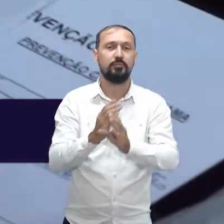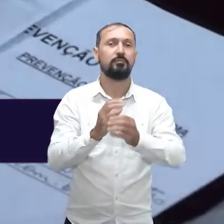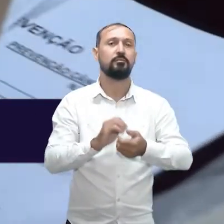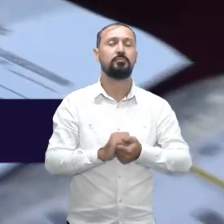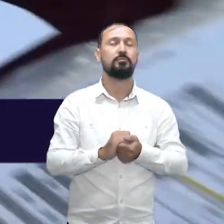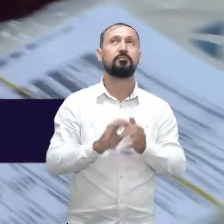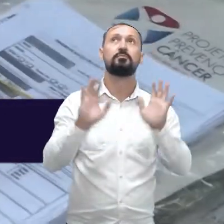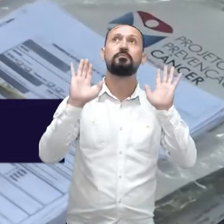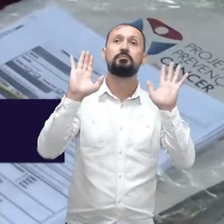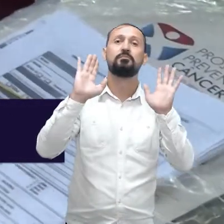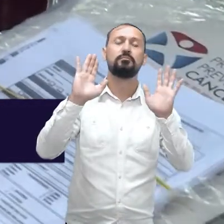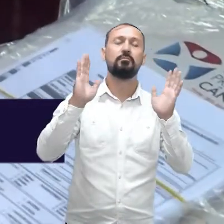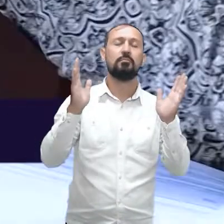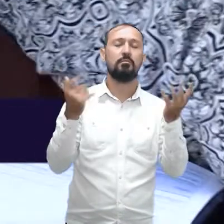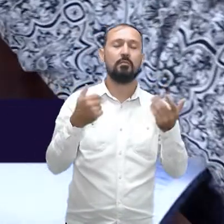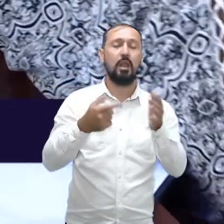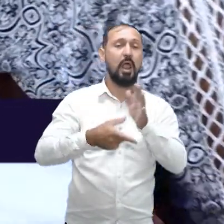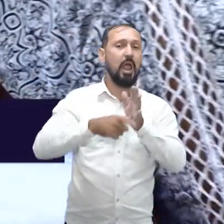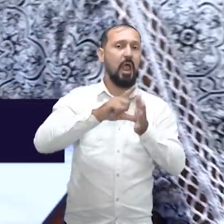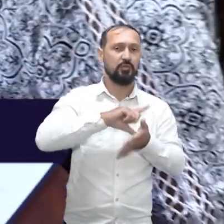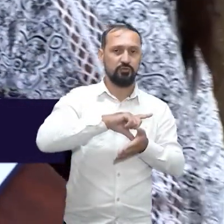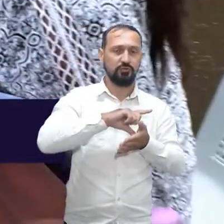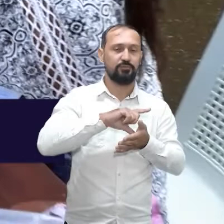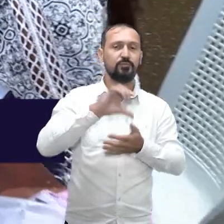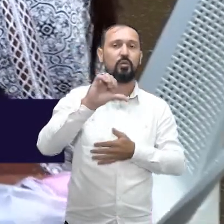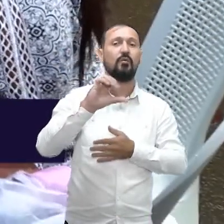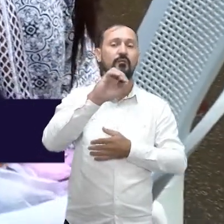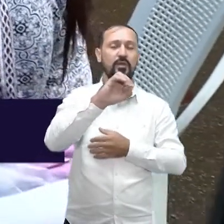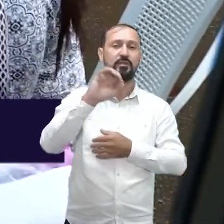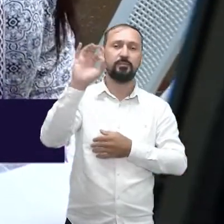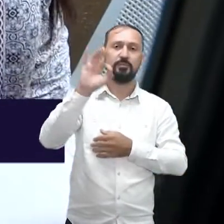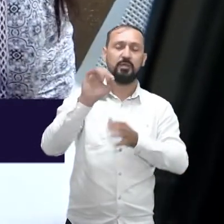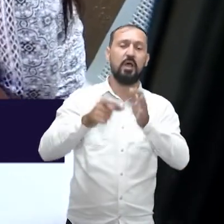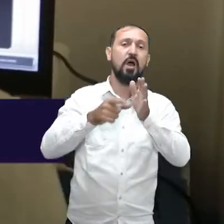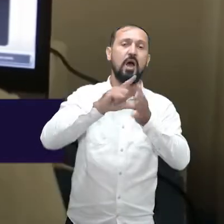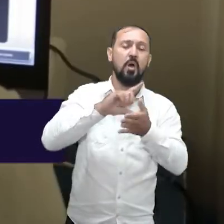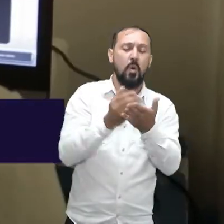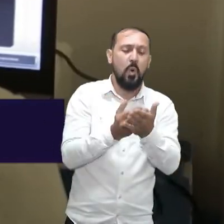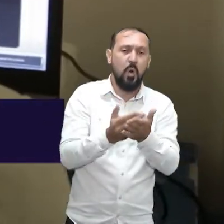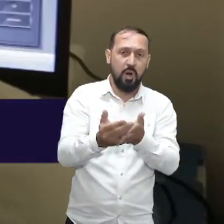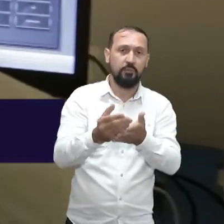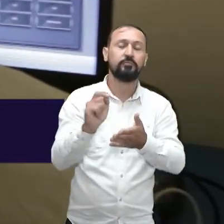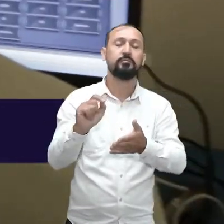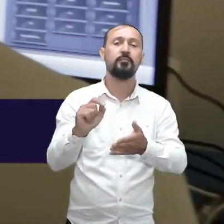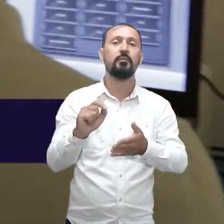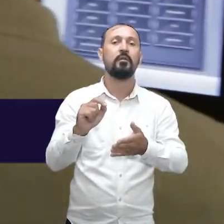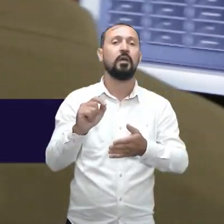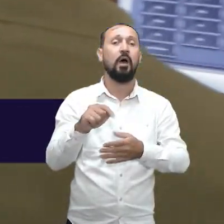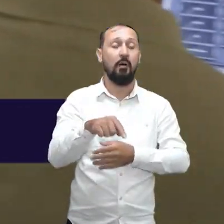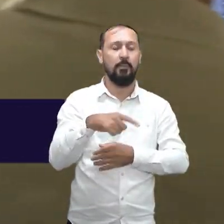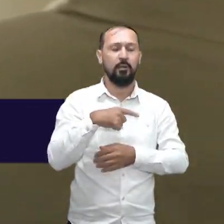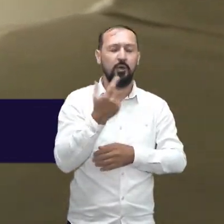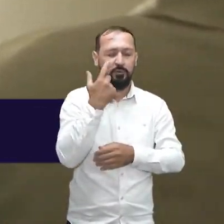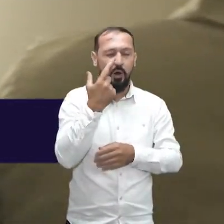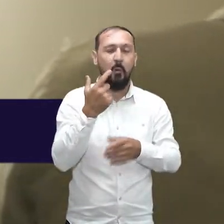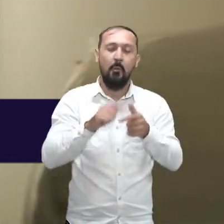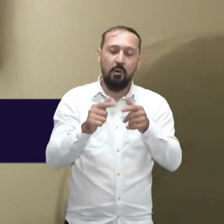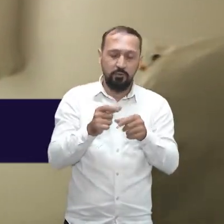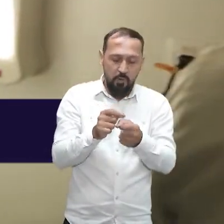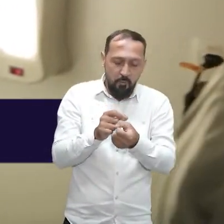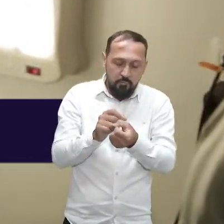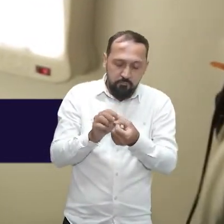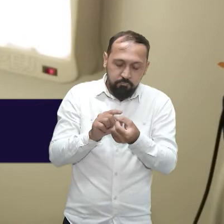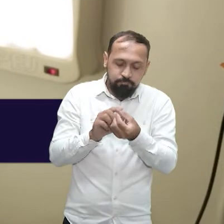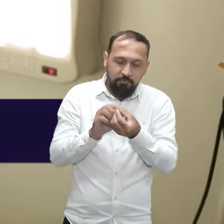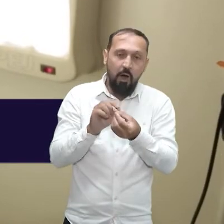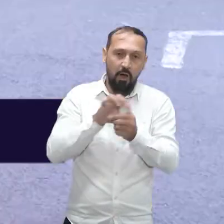4.000 diagnósticos. Graças a Deus, a maior parte deles precoce, mais de 90% diagnóstico inicial, ou